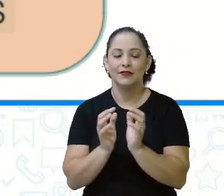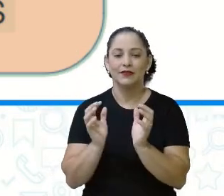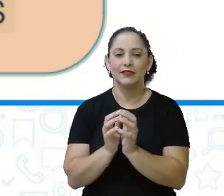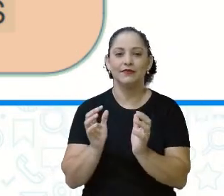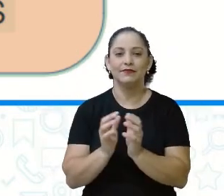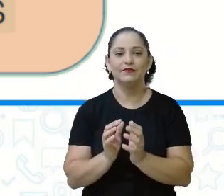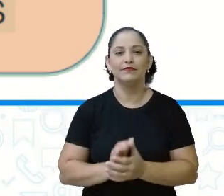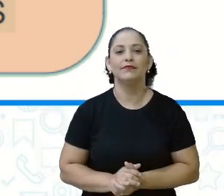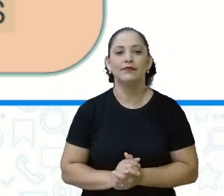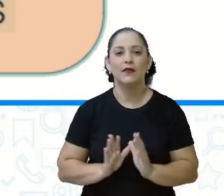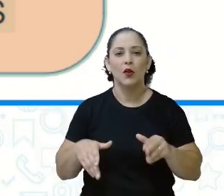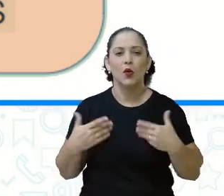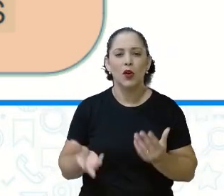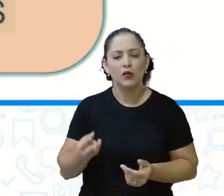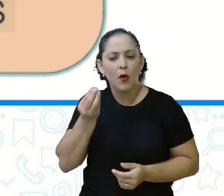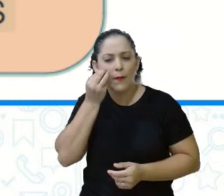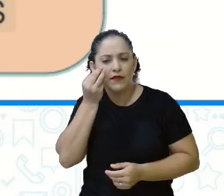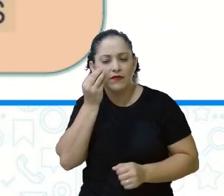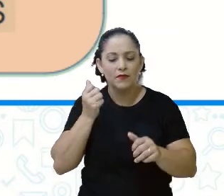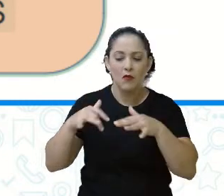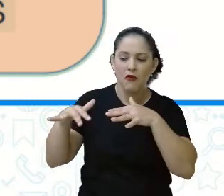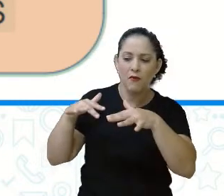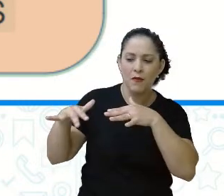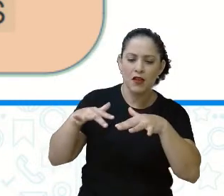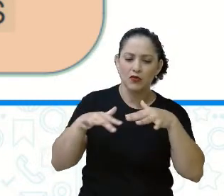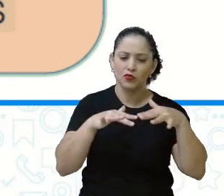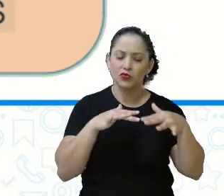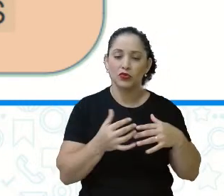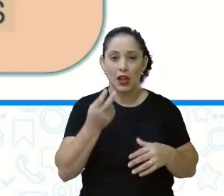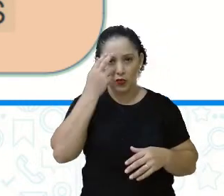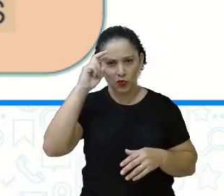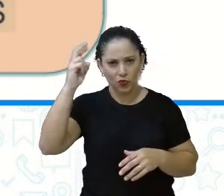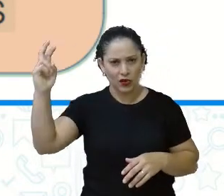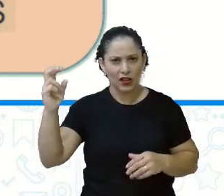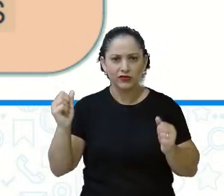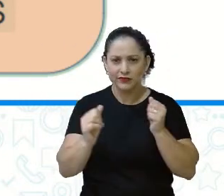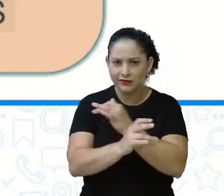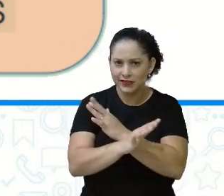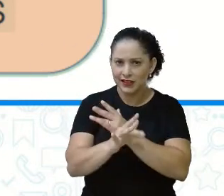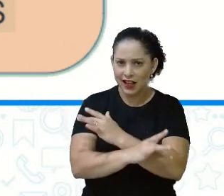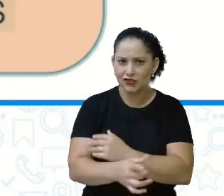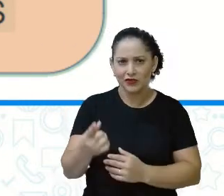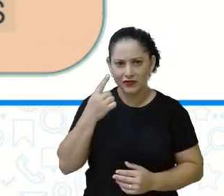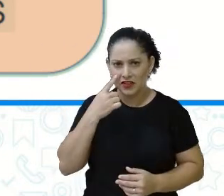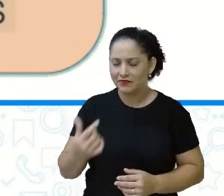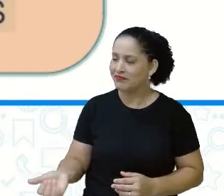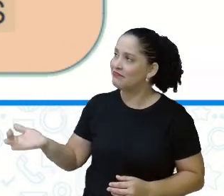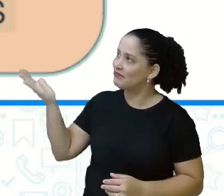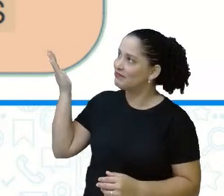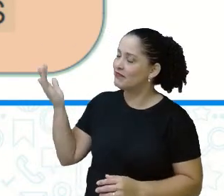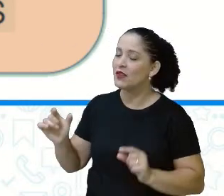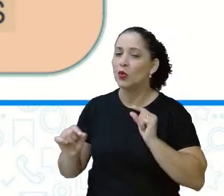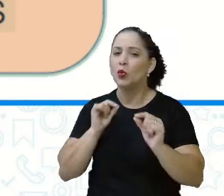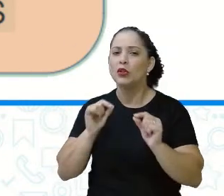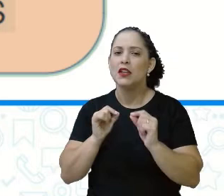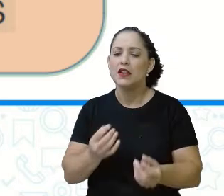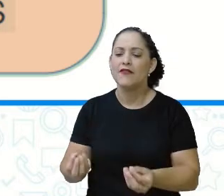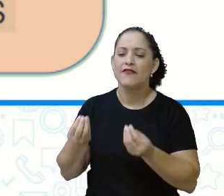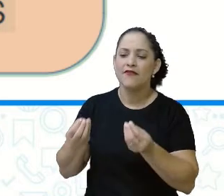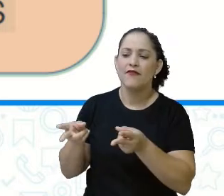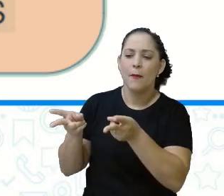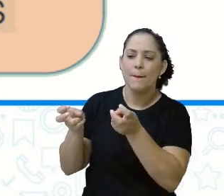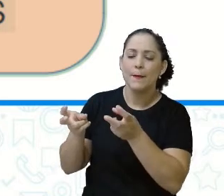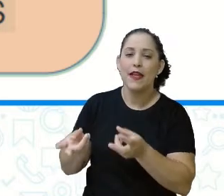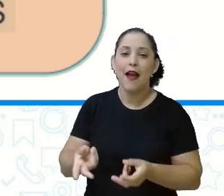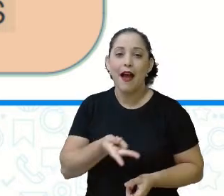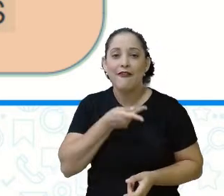a gente quando vai observar as manifestações culturais da nossa cidade, vamos observar isso aí. A fala, como é que o povo fala